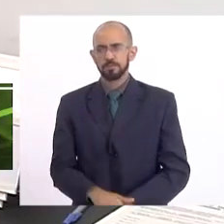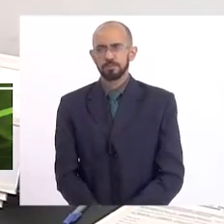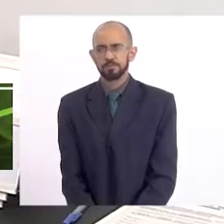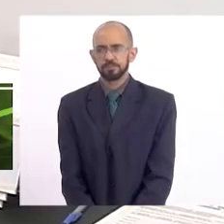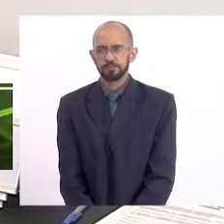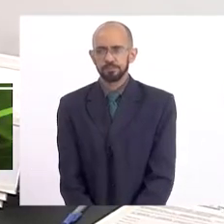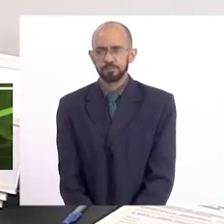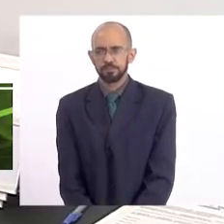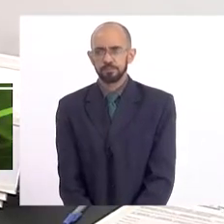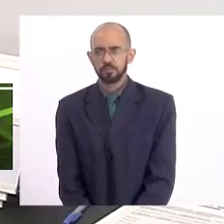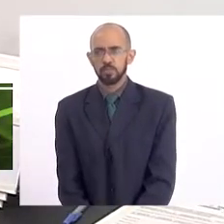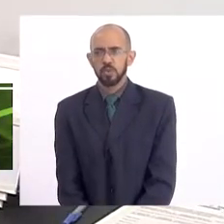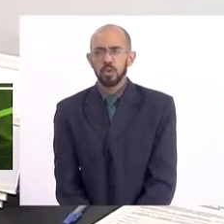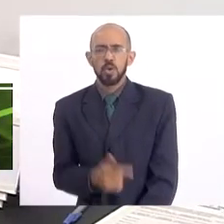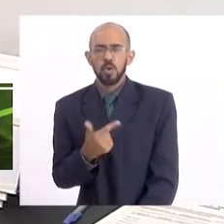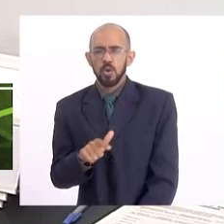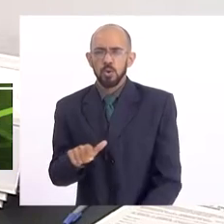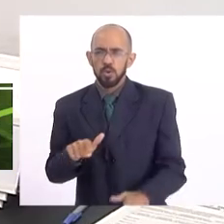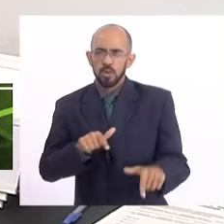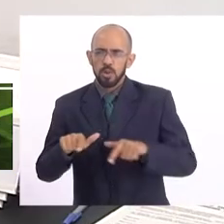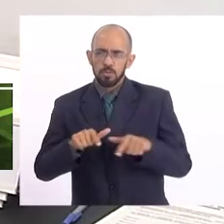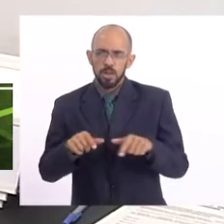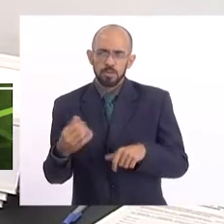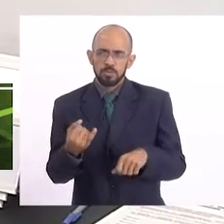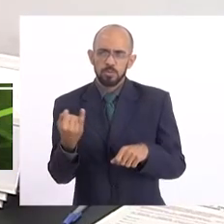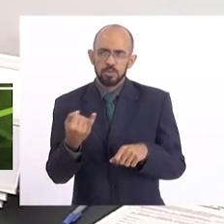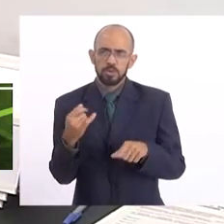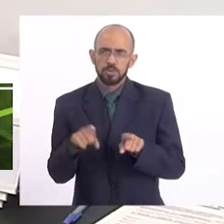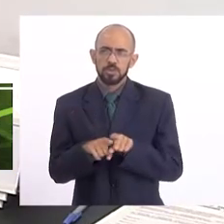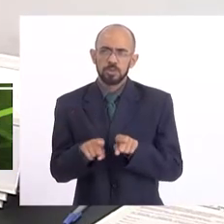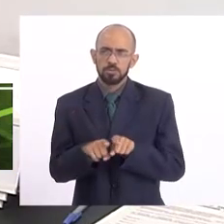Eu acho que outro trabalho que merece ser exaltado na questão